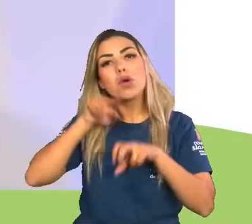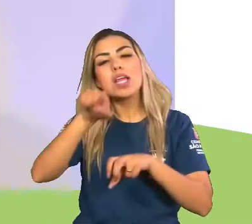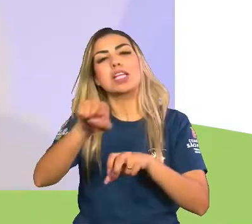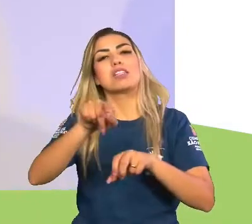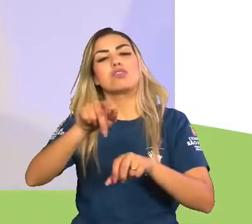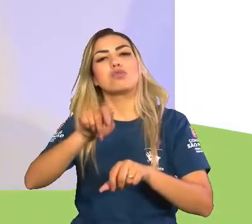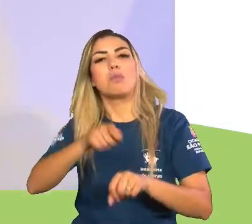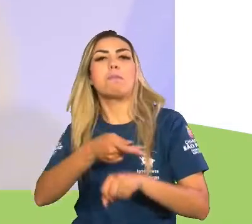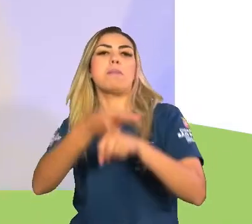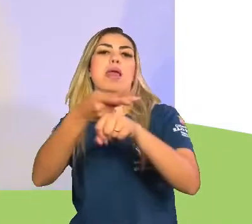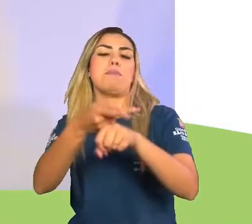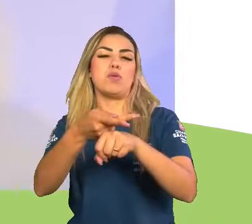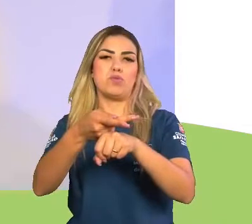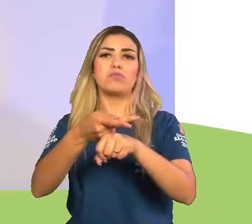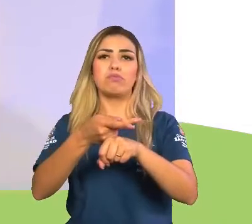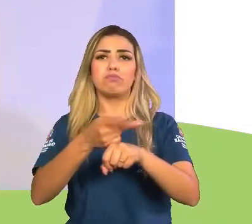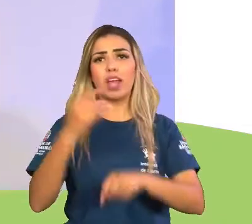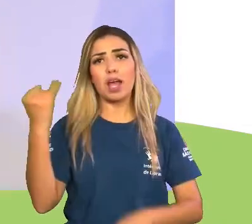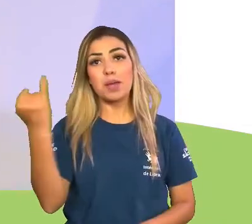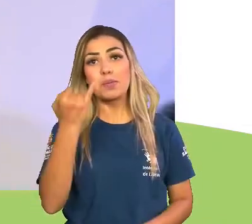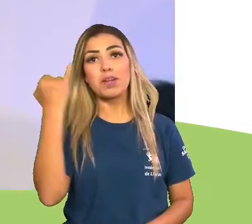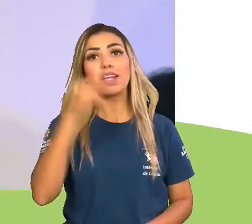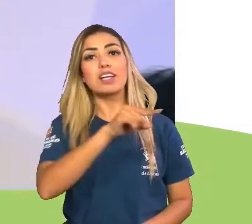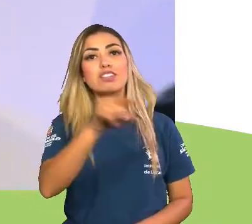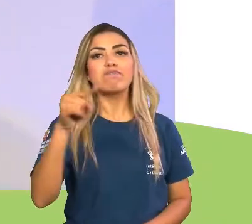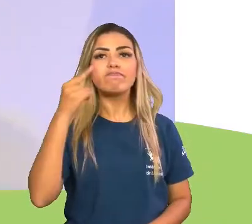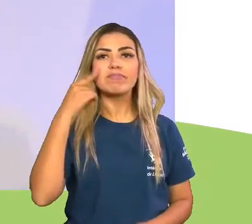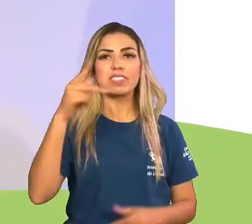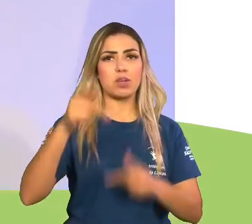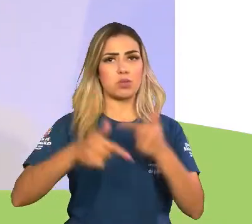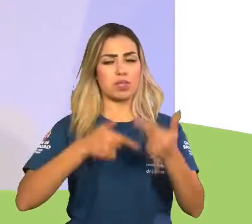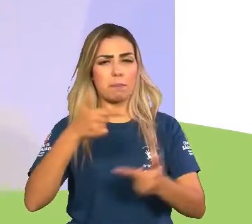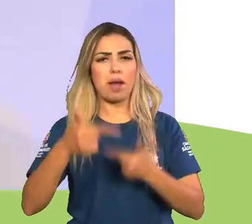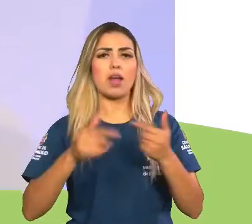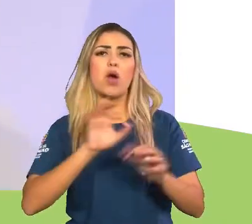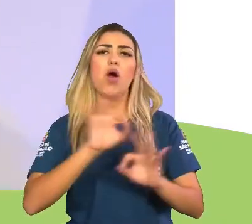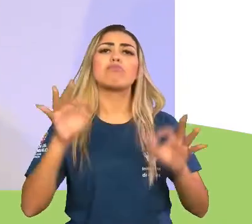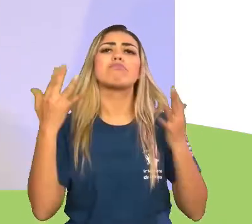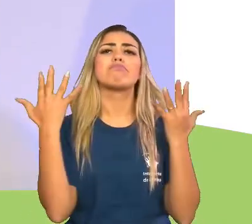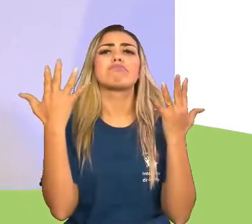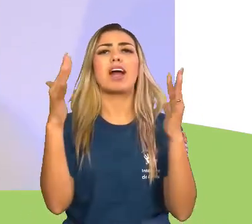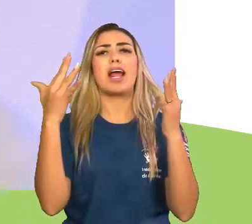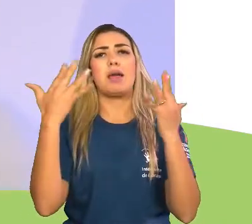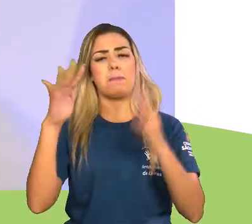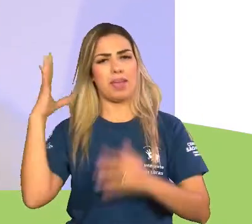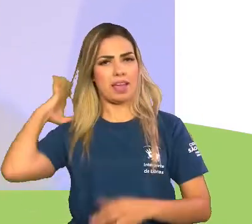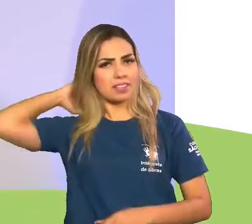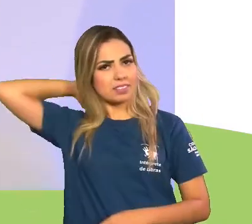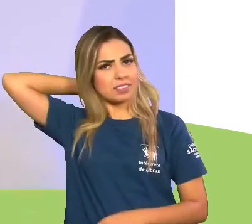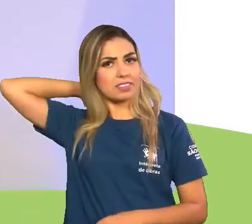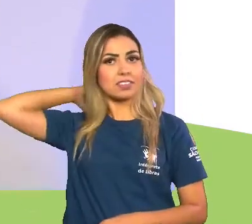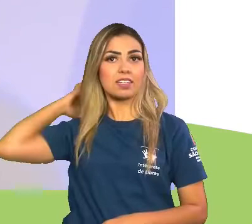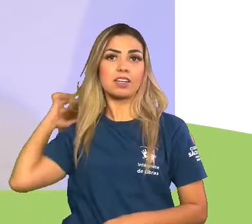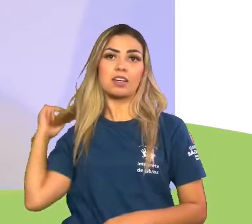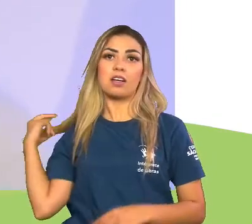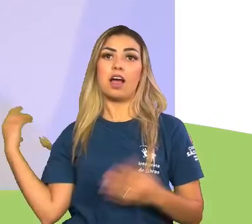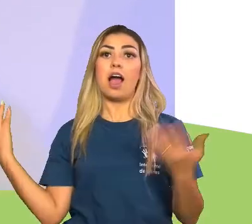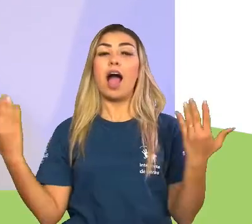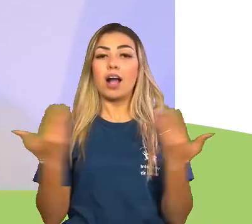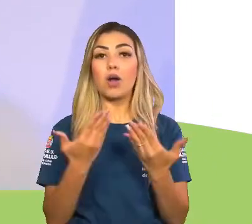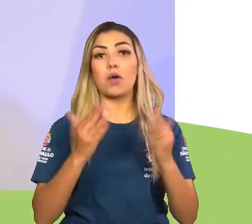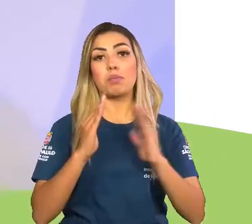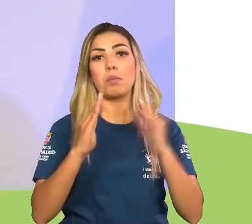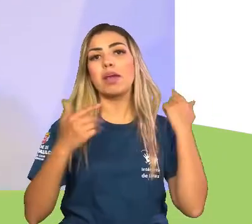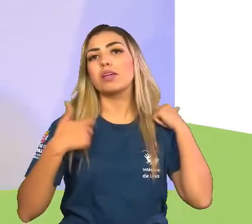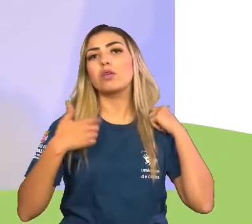é emocionante, né, reconhecer o trabalho de alguém como você. Meus parabéns de coração. Agora eu quero aproveitar esse momento para chamar ao palco aqui